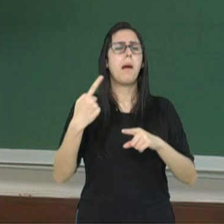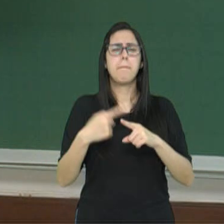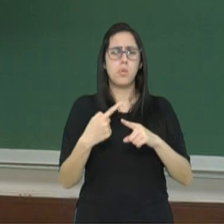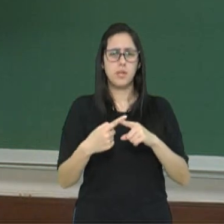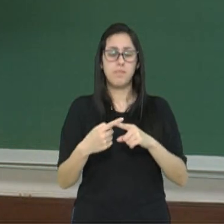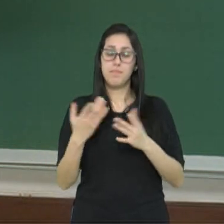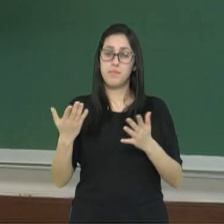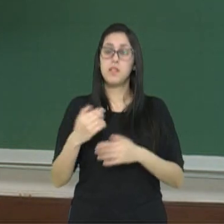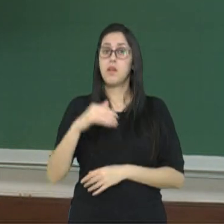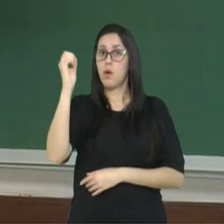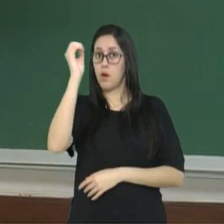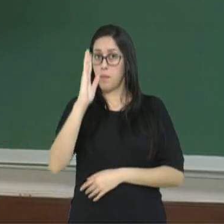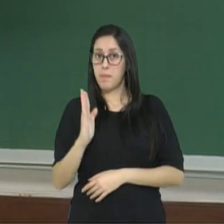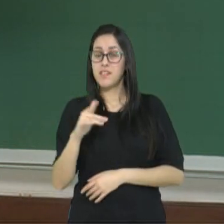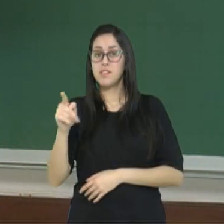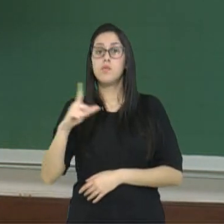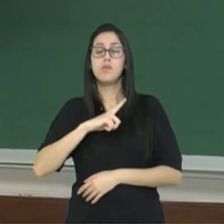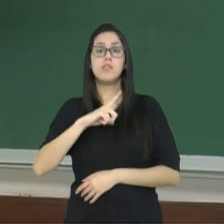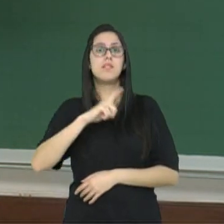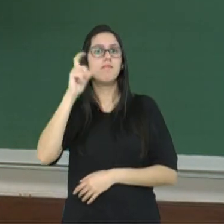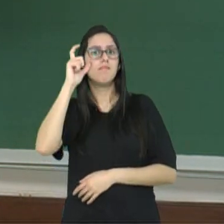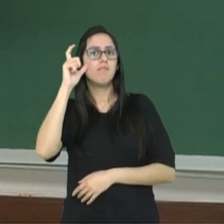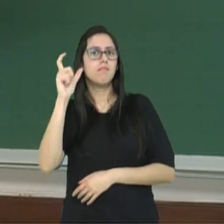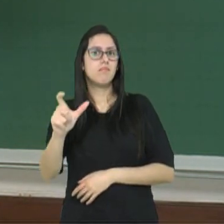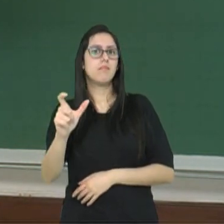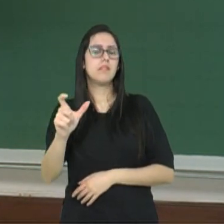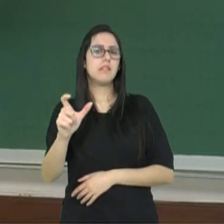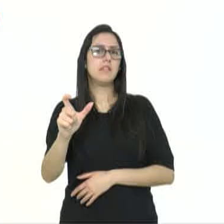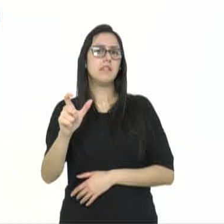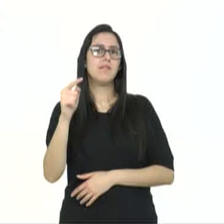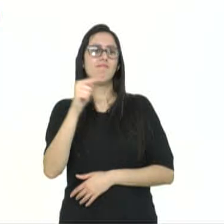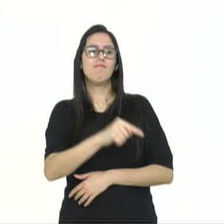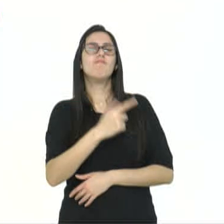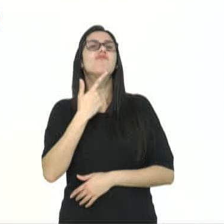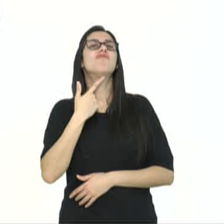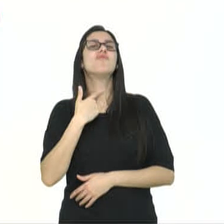grande interesse no controle da navegação do Rio da Prata,